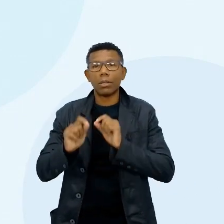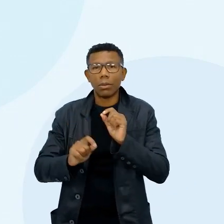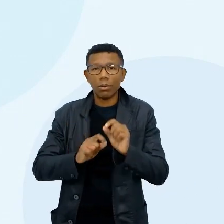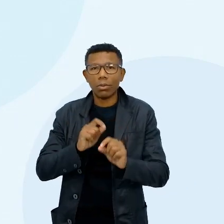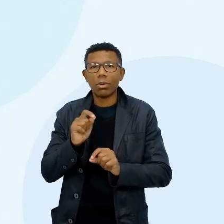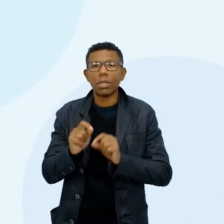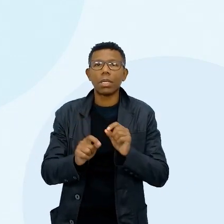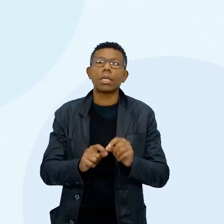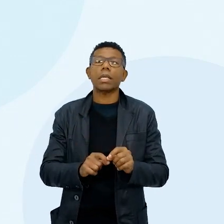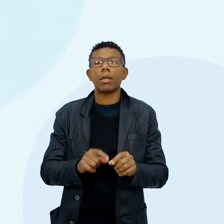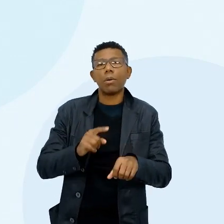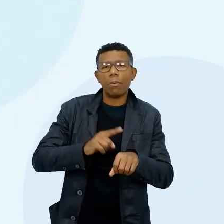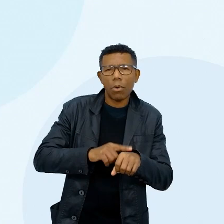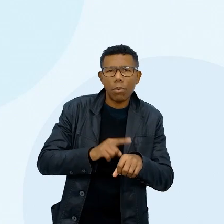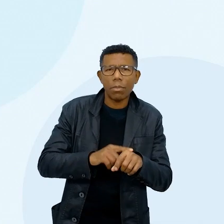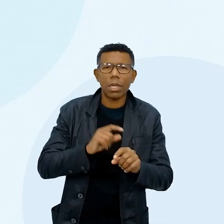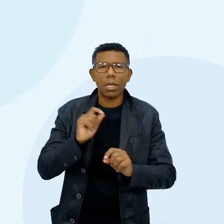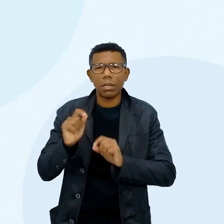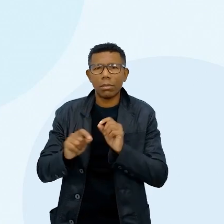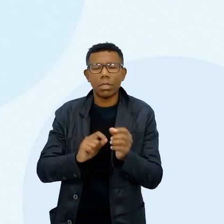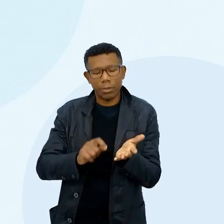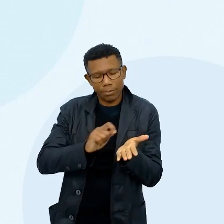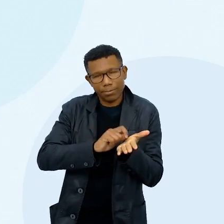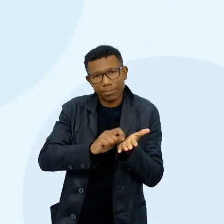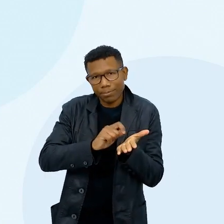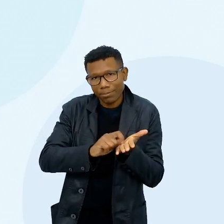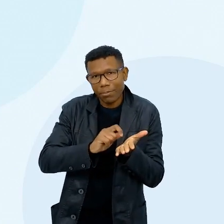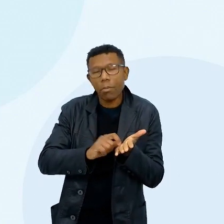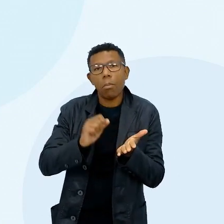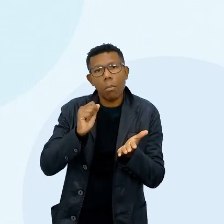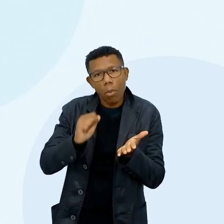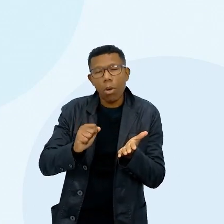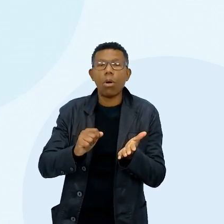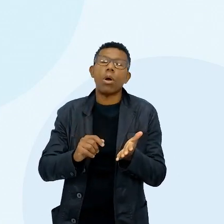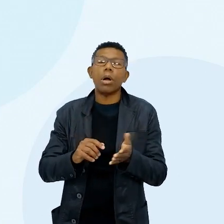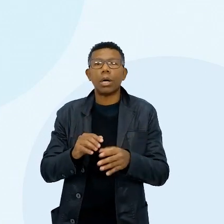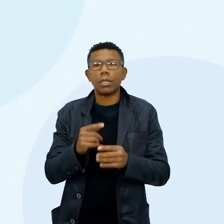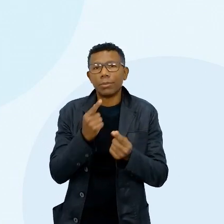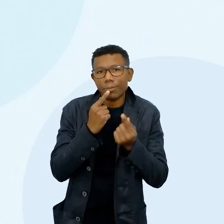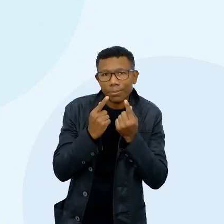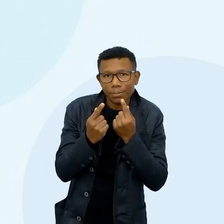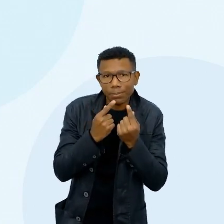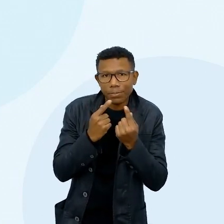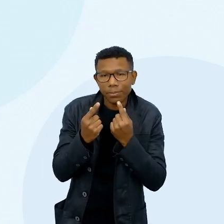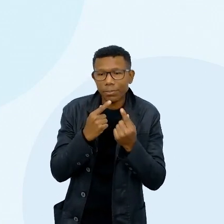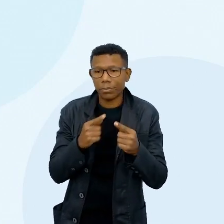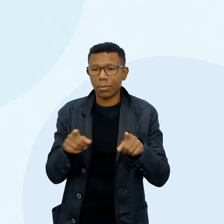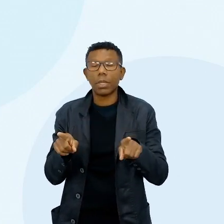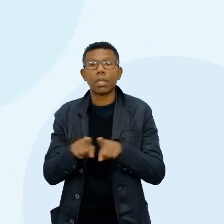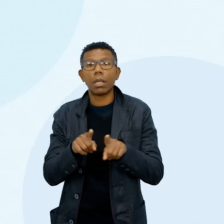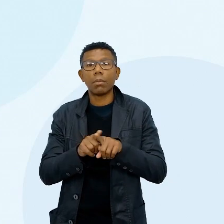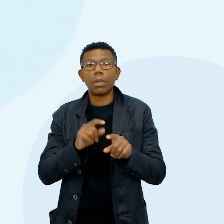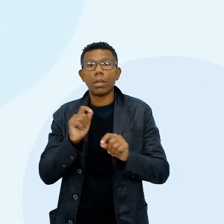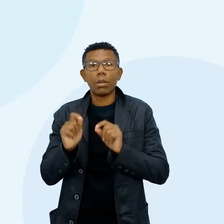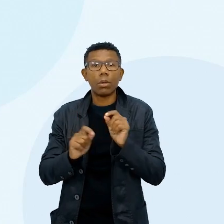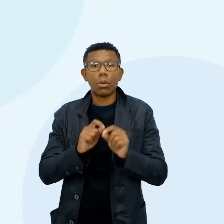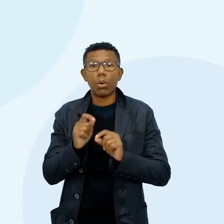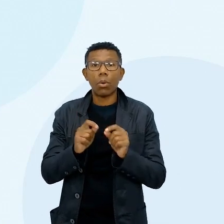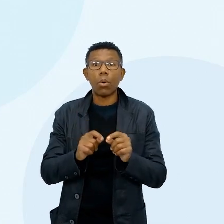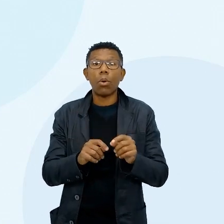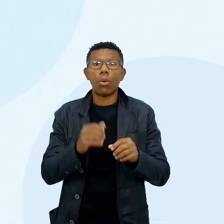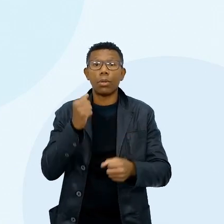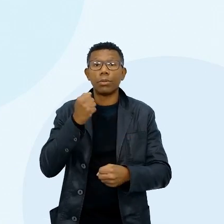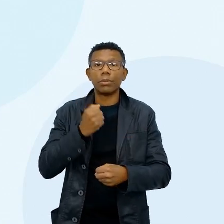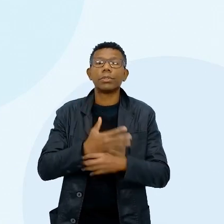esse espaço para que façam as anotações, né, do que vai ser falado aqui, e aí que vocês também anotem para escrever no